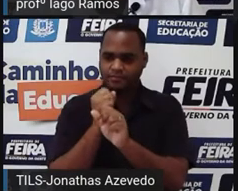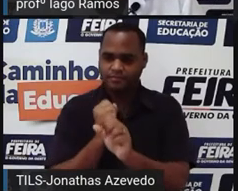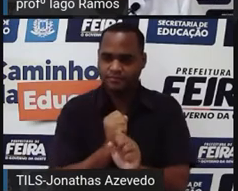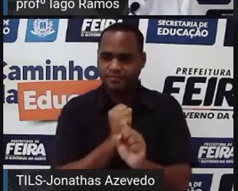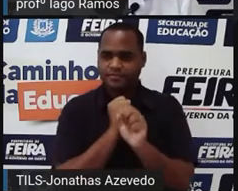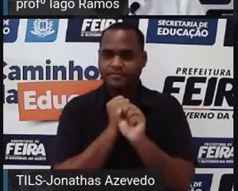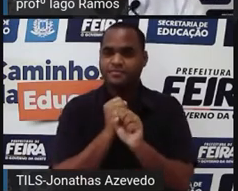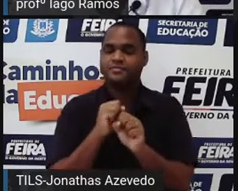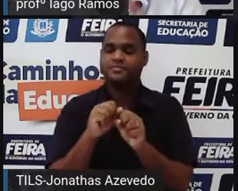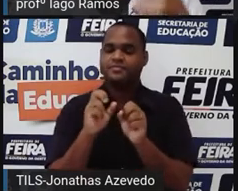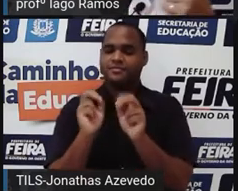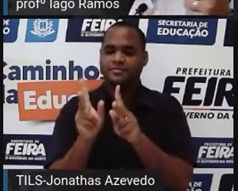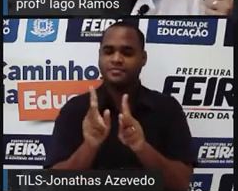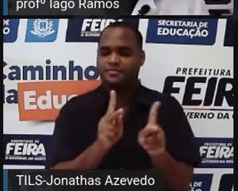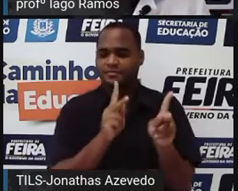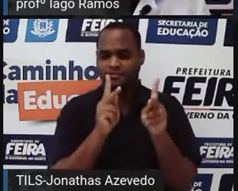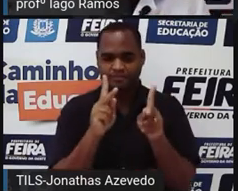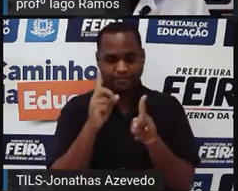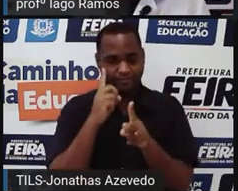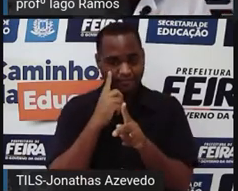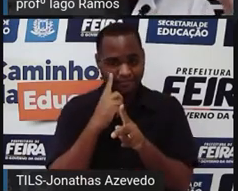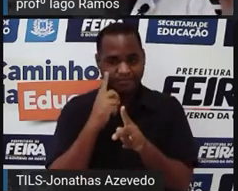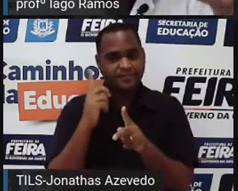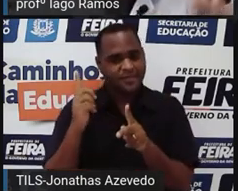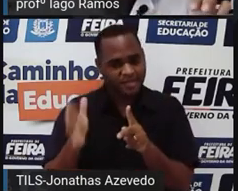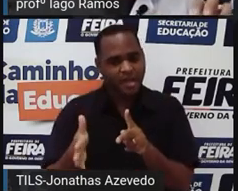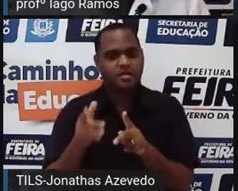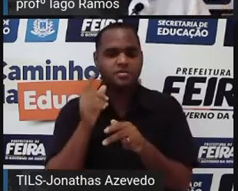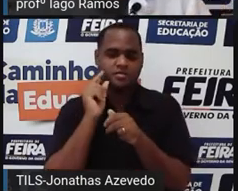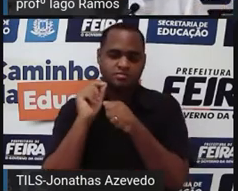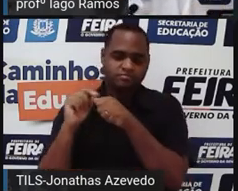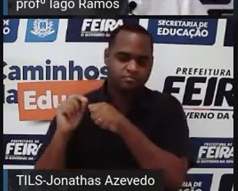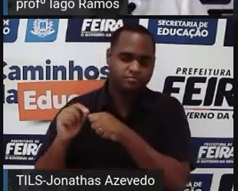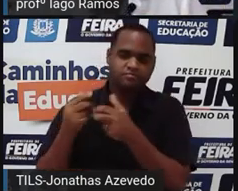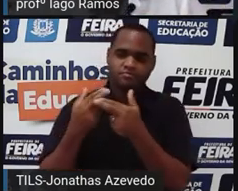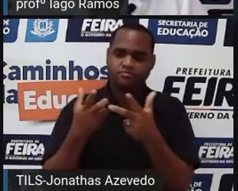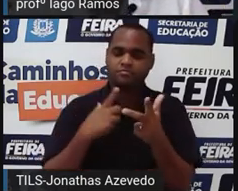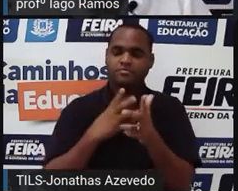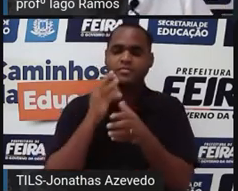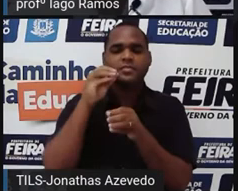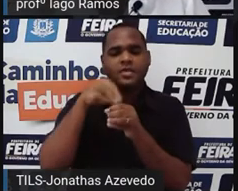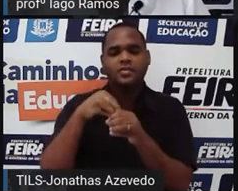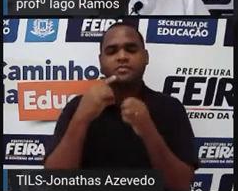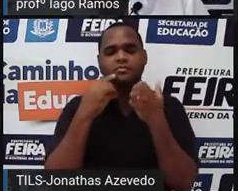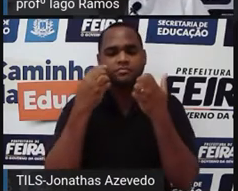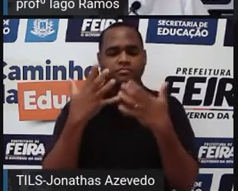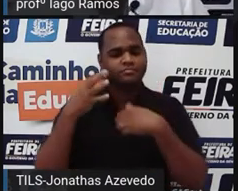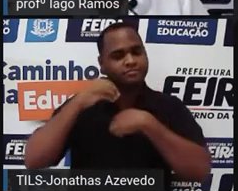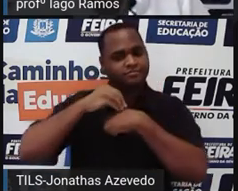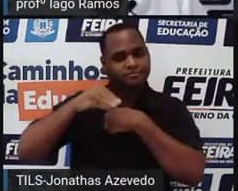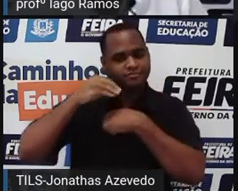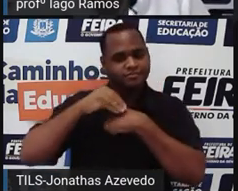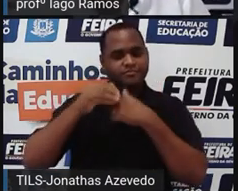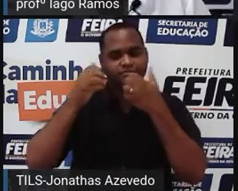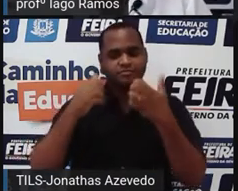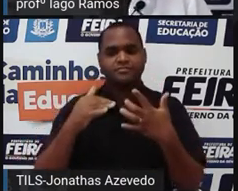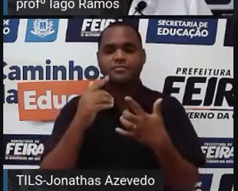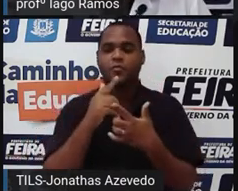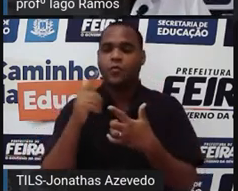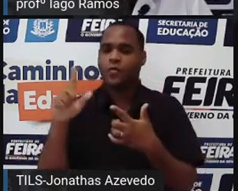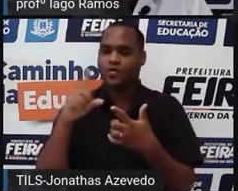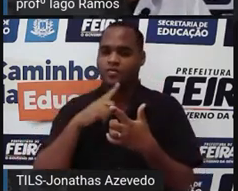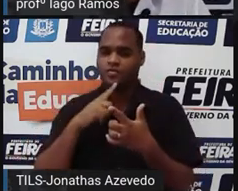nos expoentes, e a gente já até fez isso dentro de um exercício que a gente trouxe aqui. E a outra é quando você